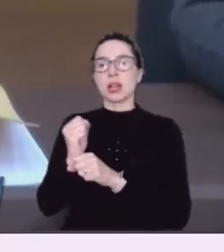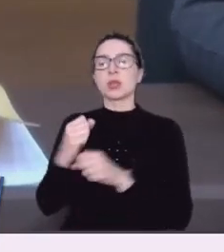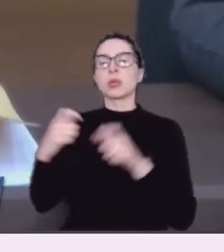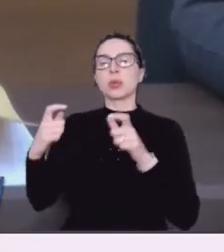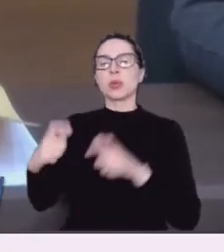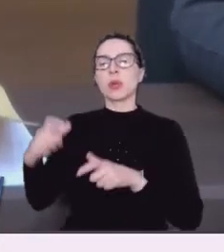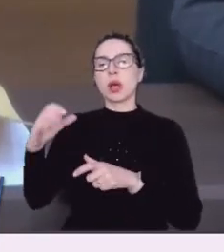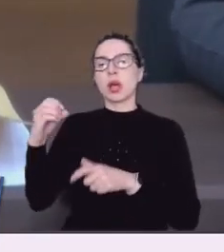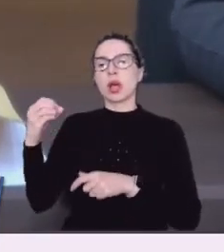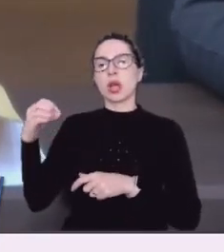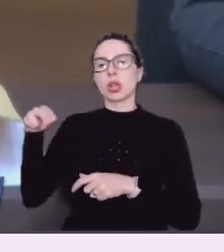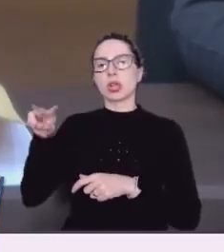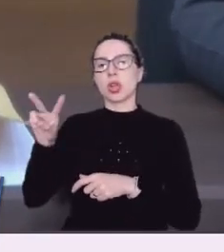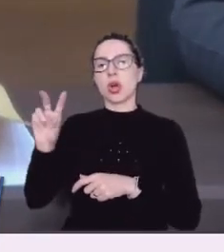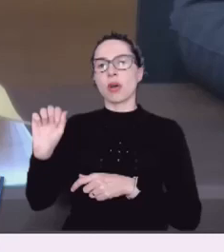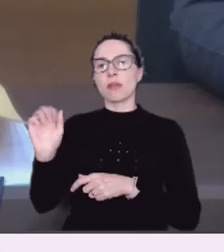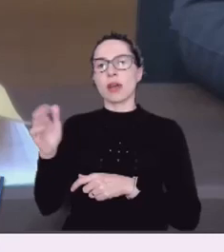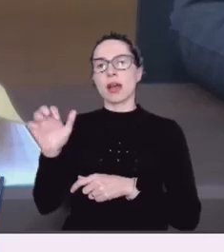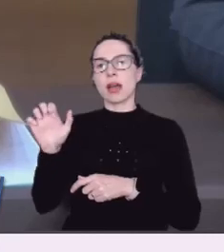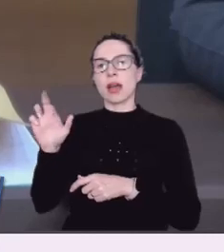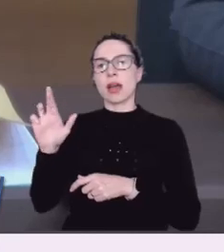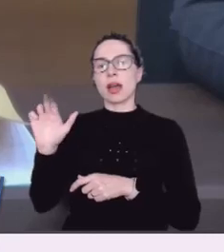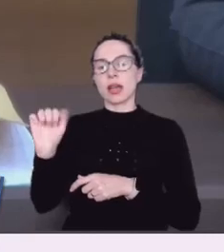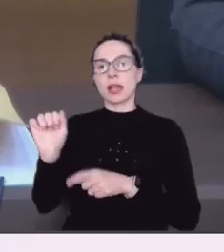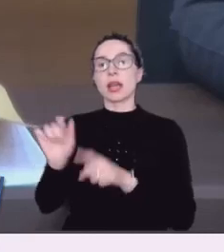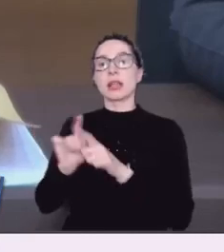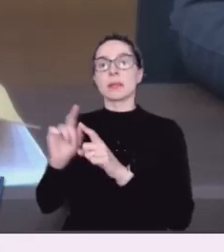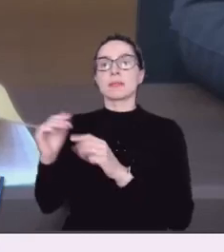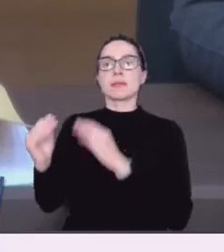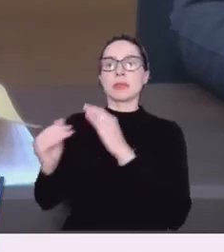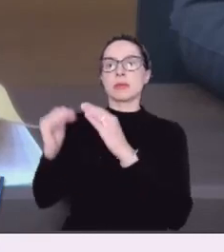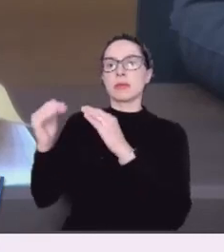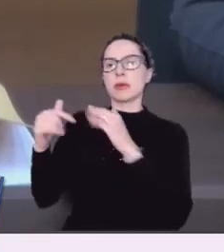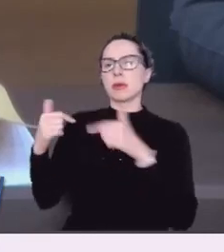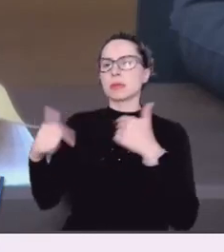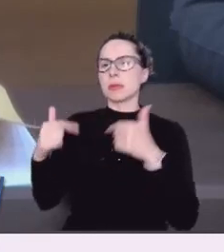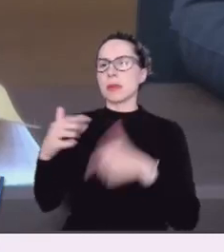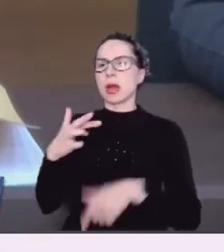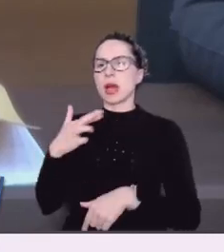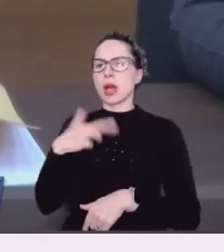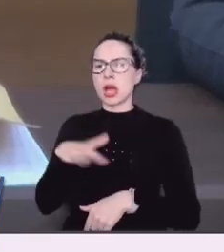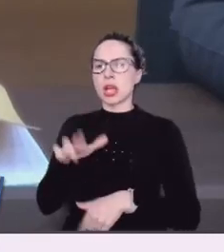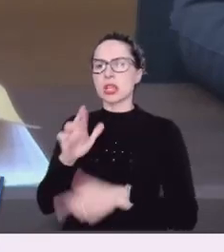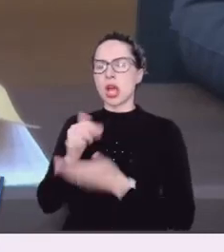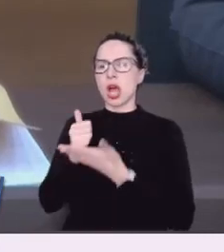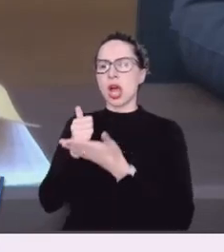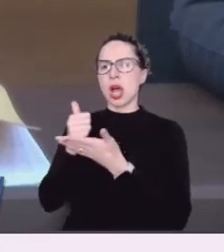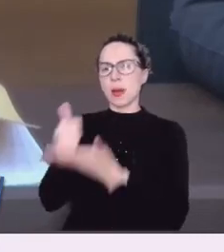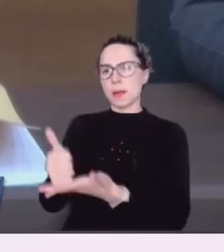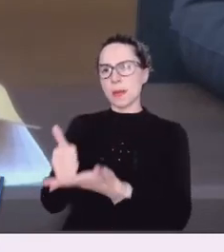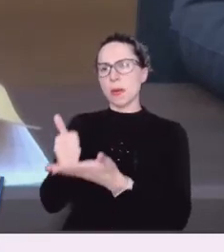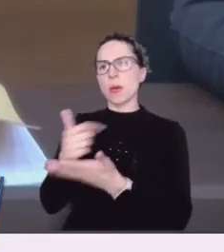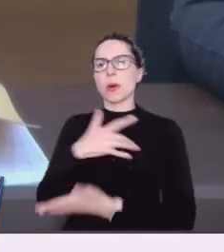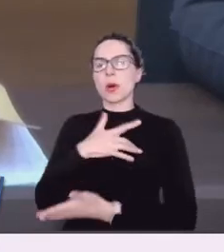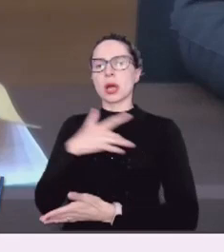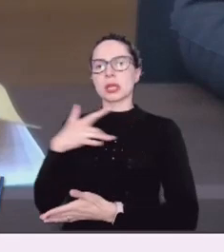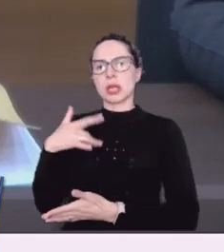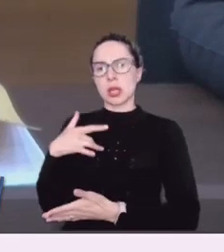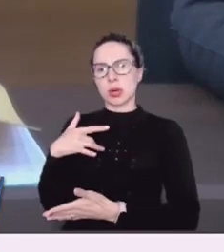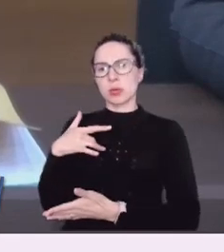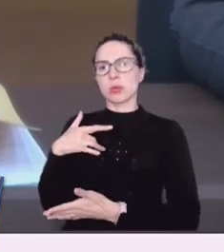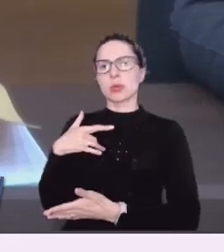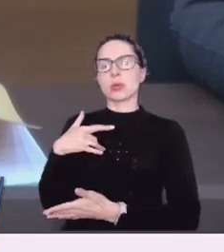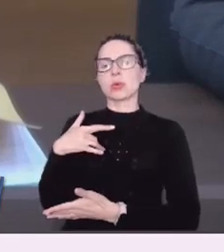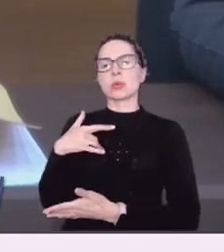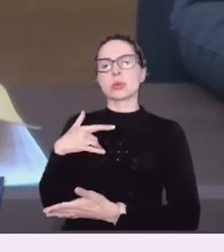Também desenvolveu um importante trabalho religioso de assistência à saúde e